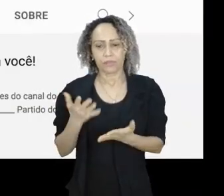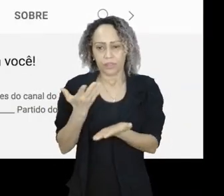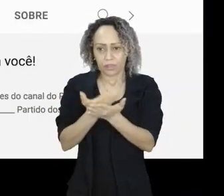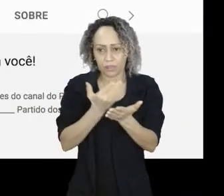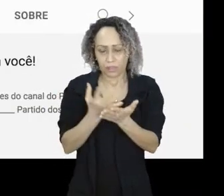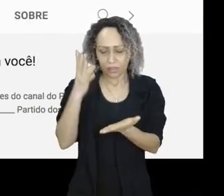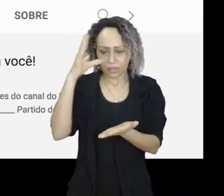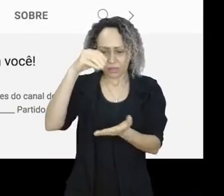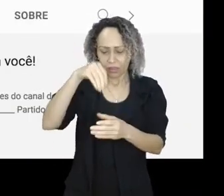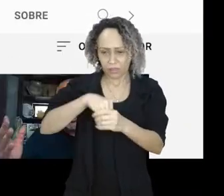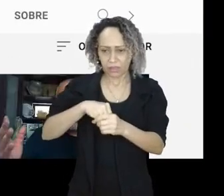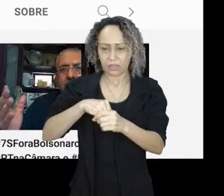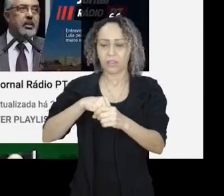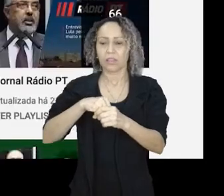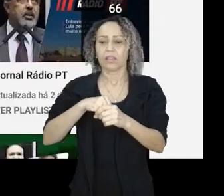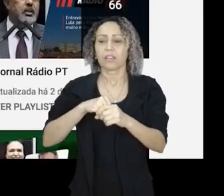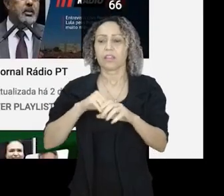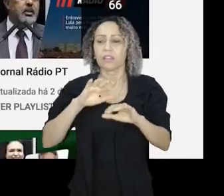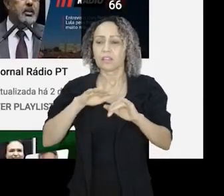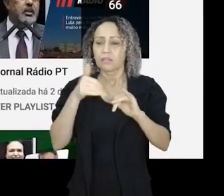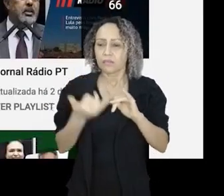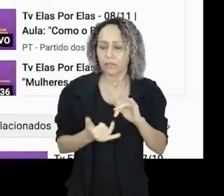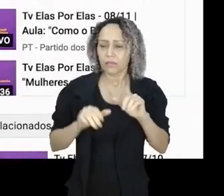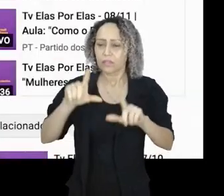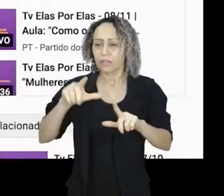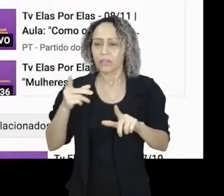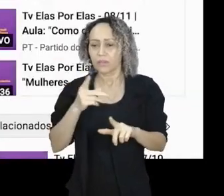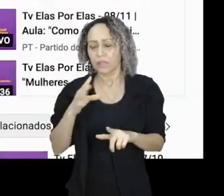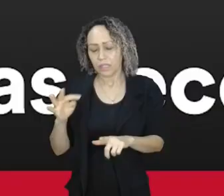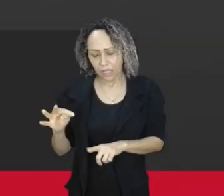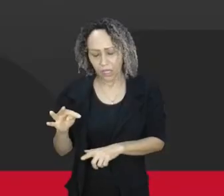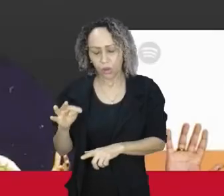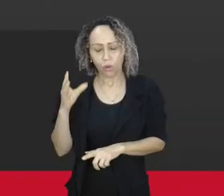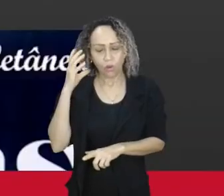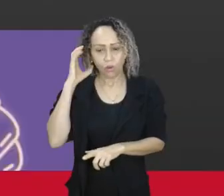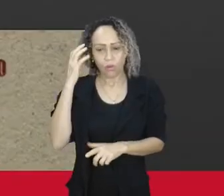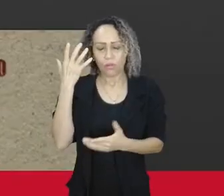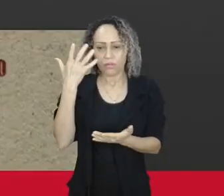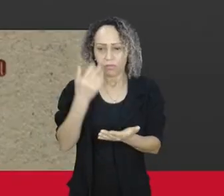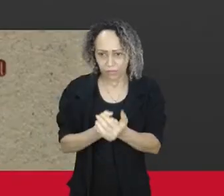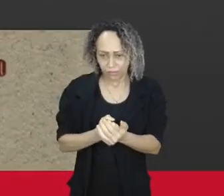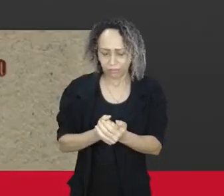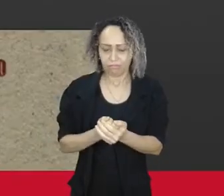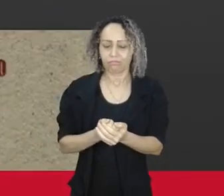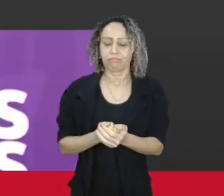canal da TV PT no YouTube ou em formato de podcast no Spotify.